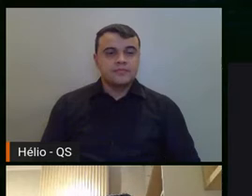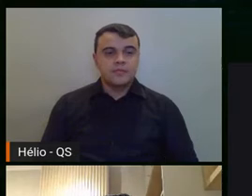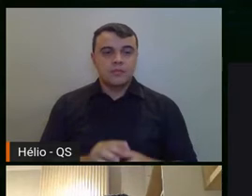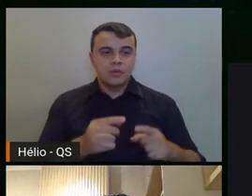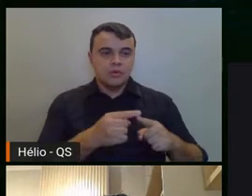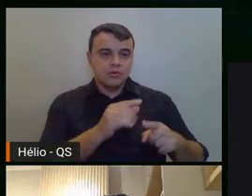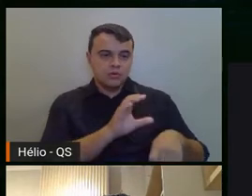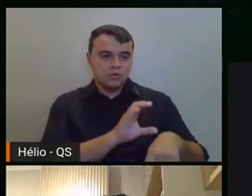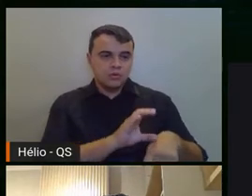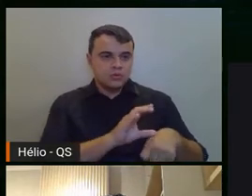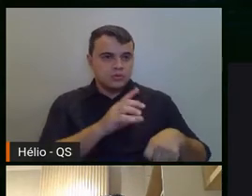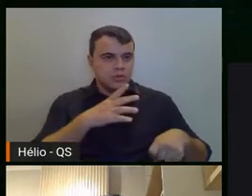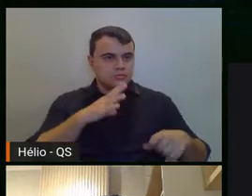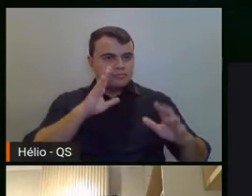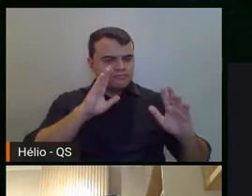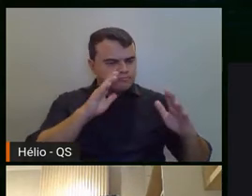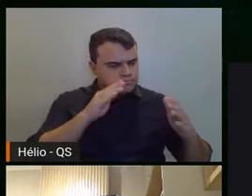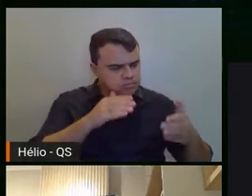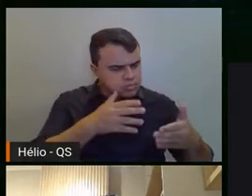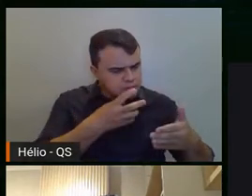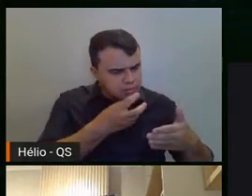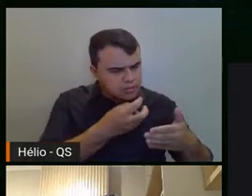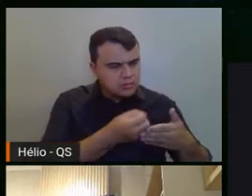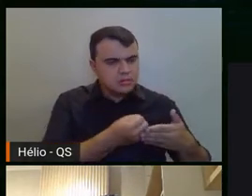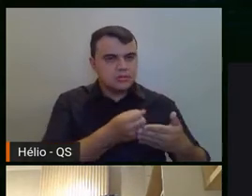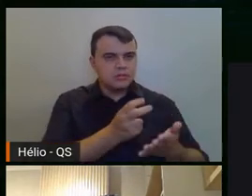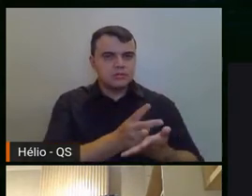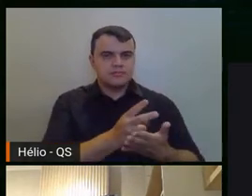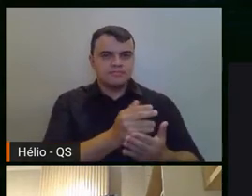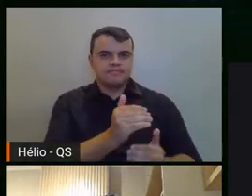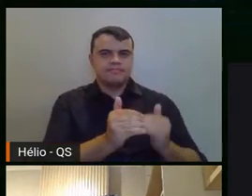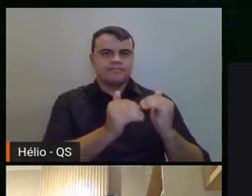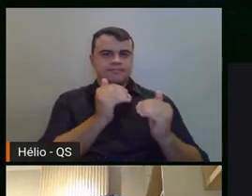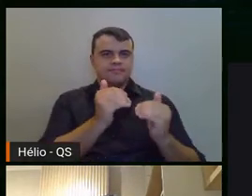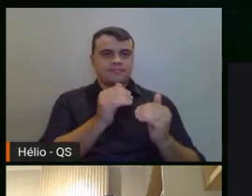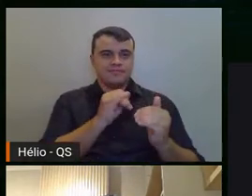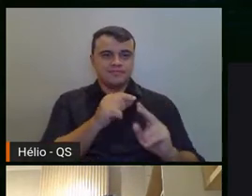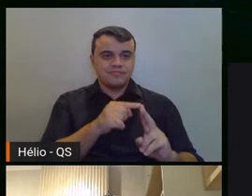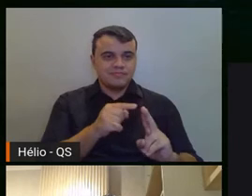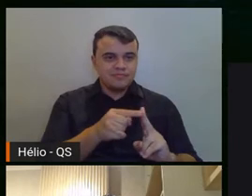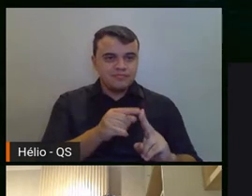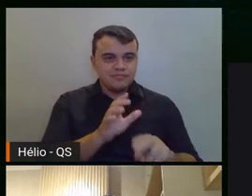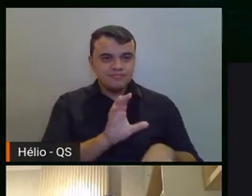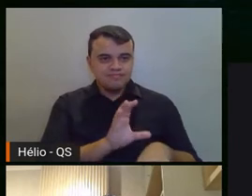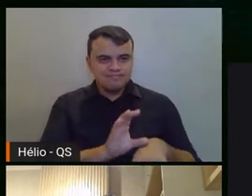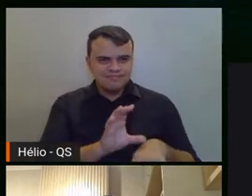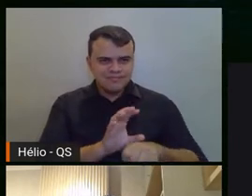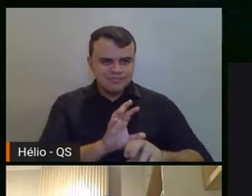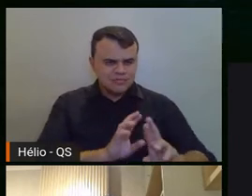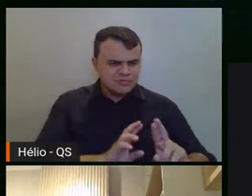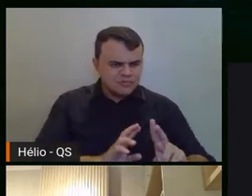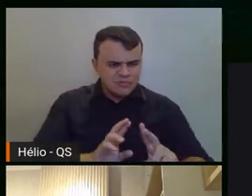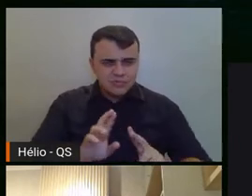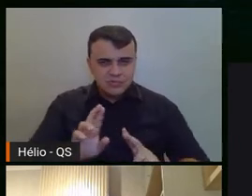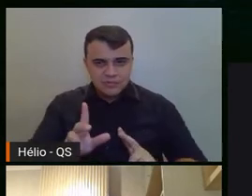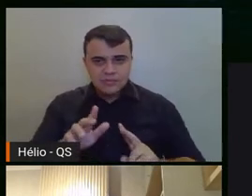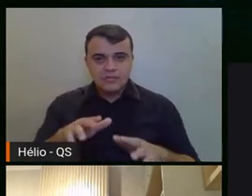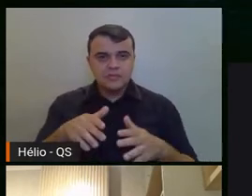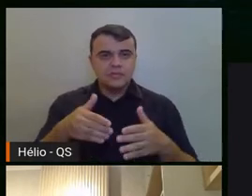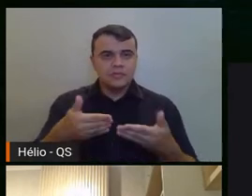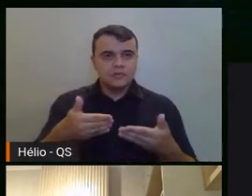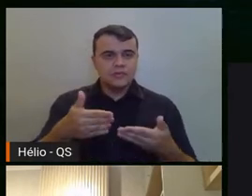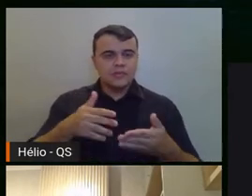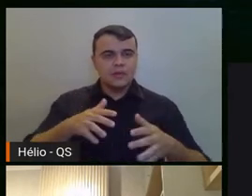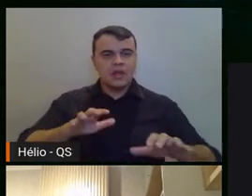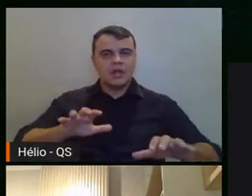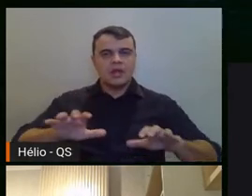bootcamp que você tem uma imersão e uma stack de desenvolvimento E se esses dois boutiquentes forem muito diferentes assim né forem